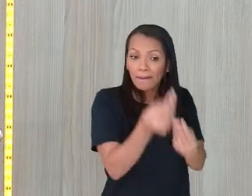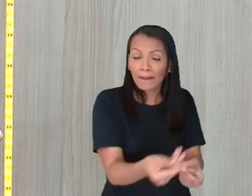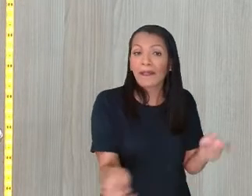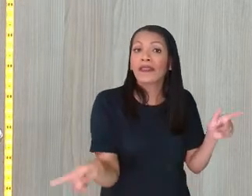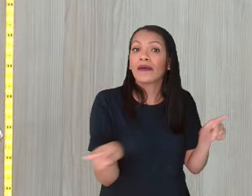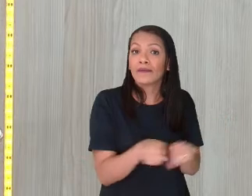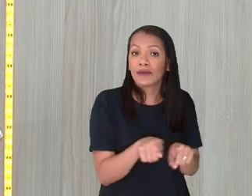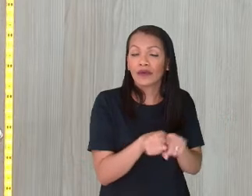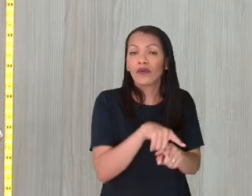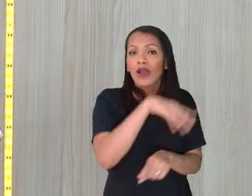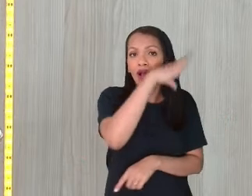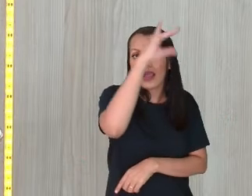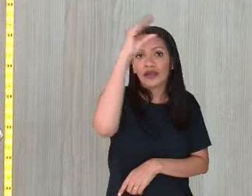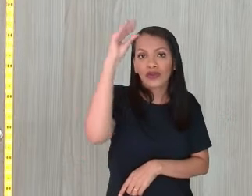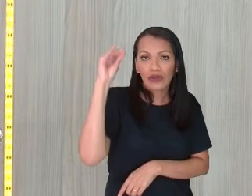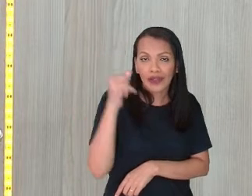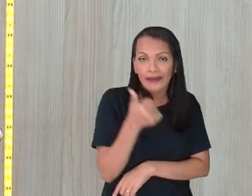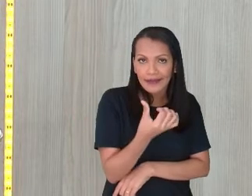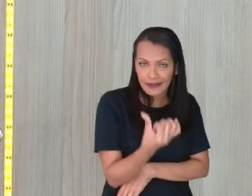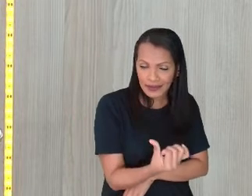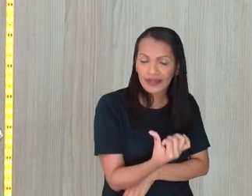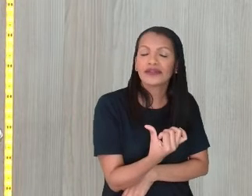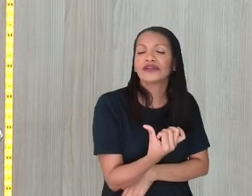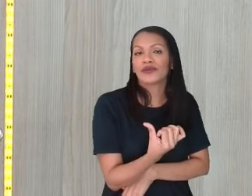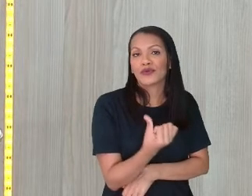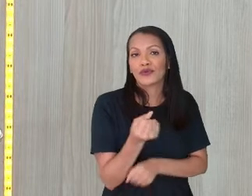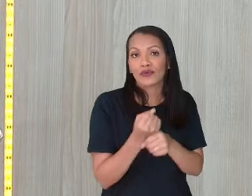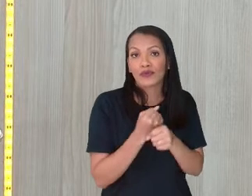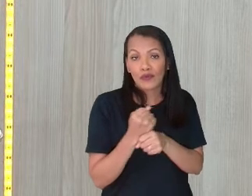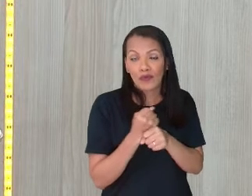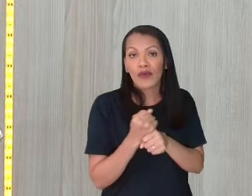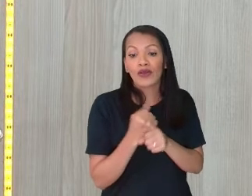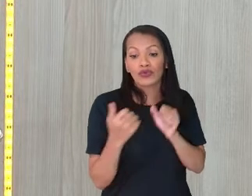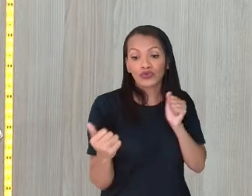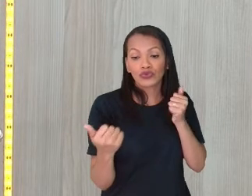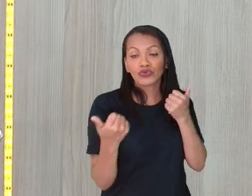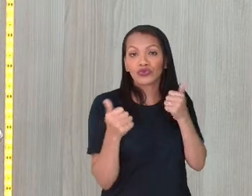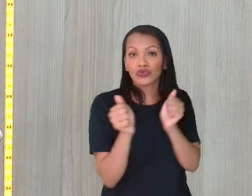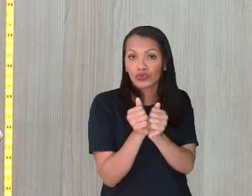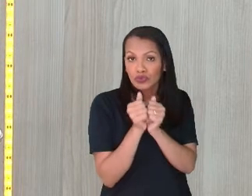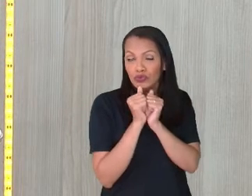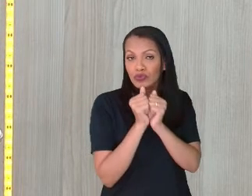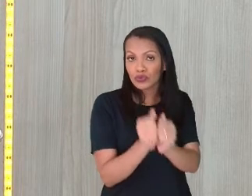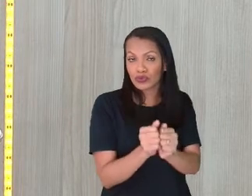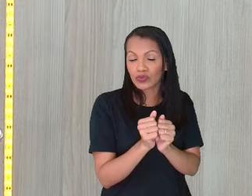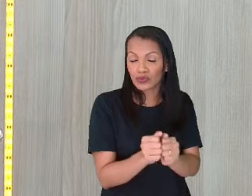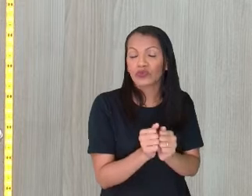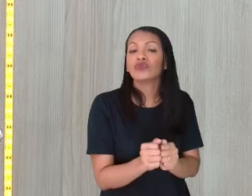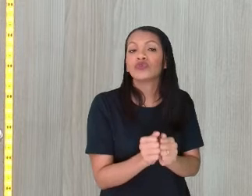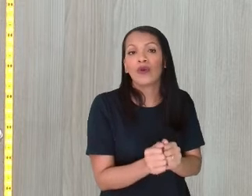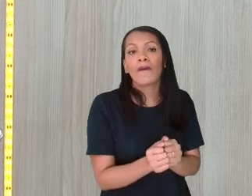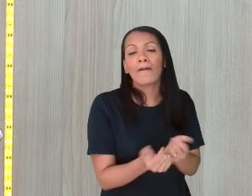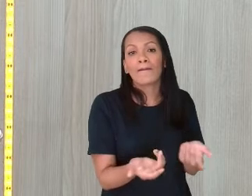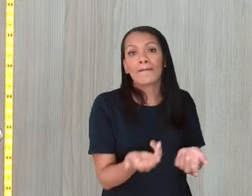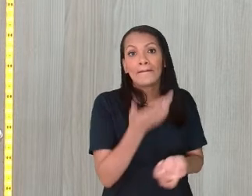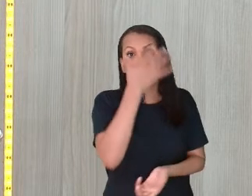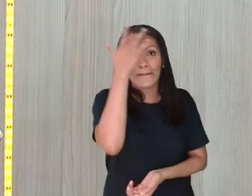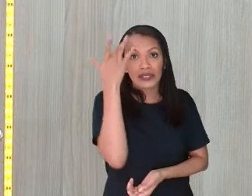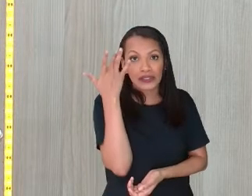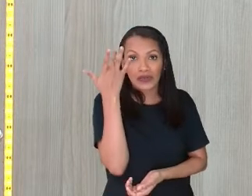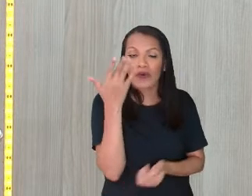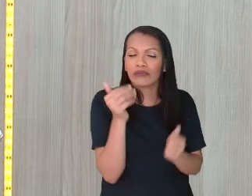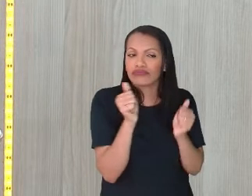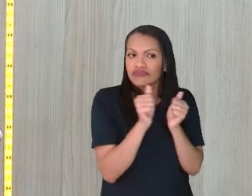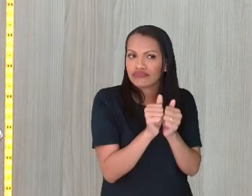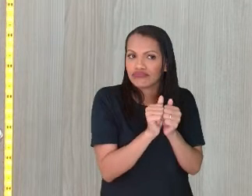anos, acompanhado de seu responsável, e até 63 anos no máximo, eu acredito, que goze de boa saúde.